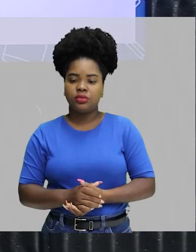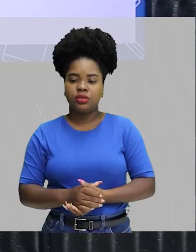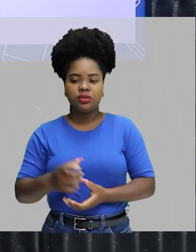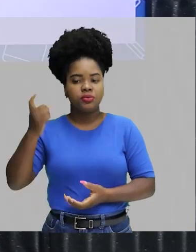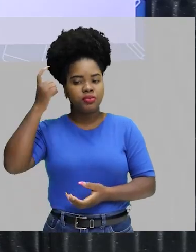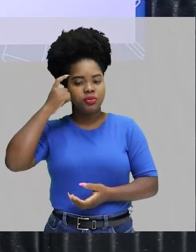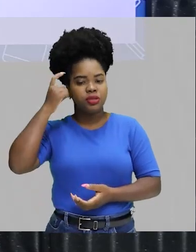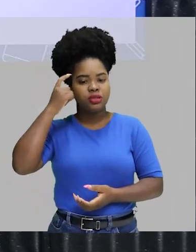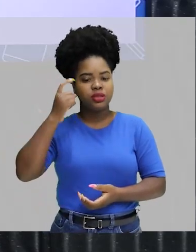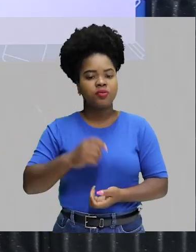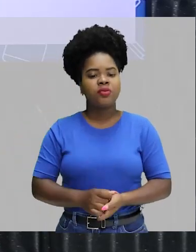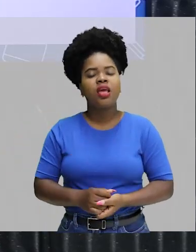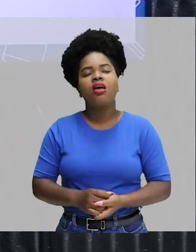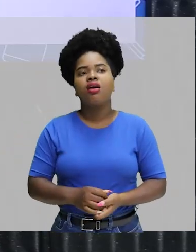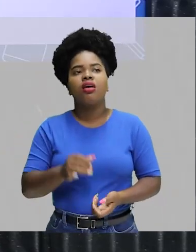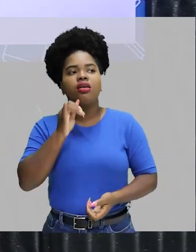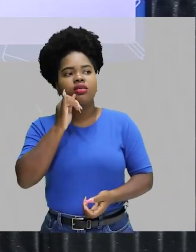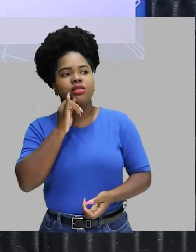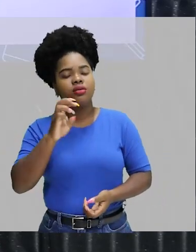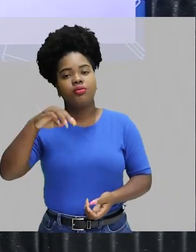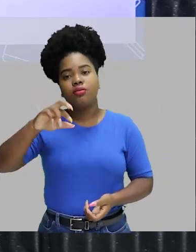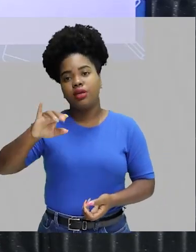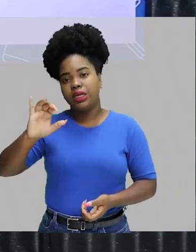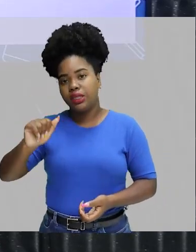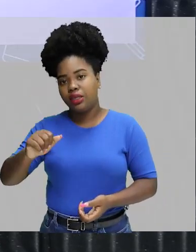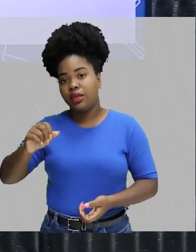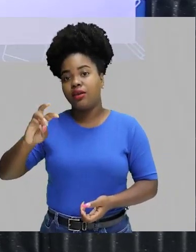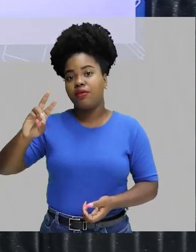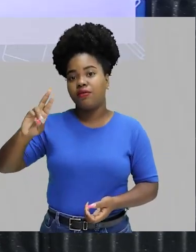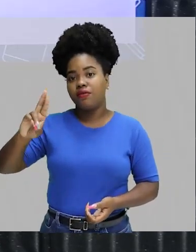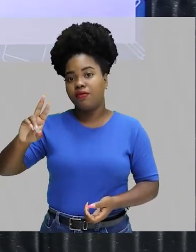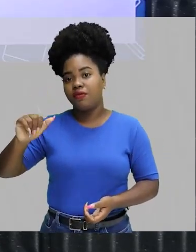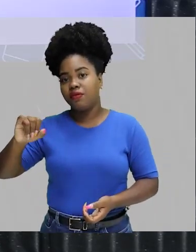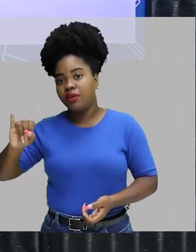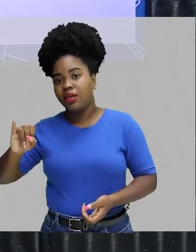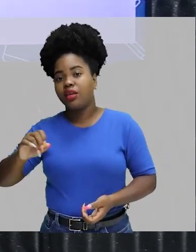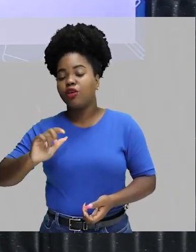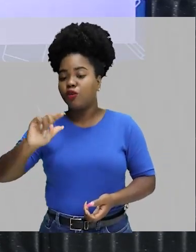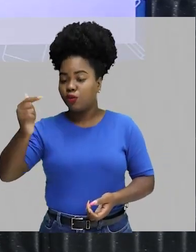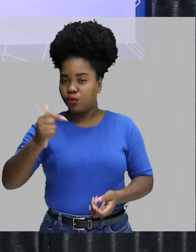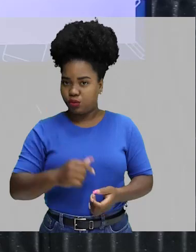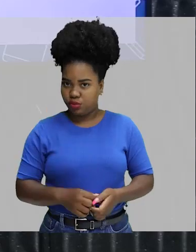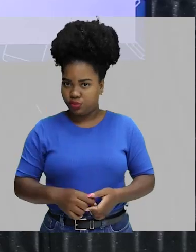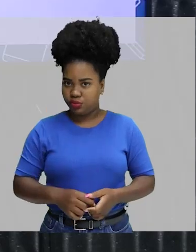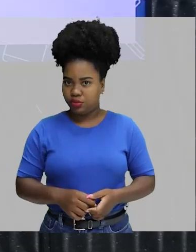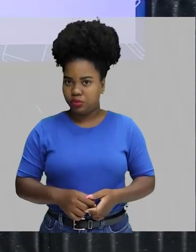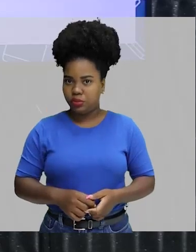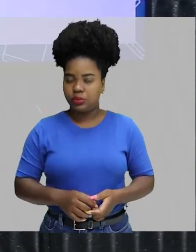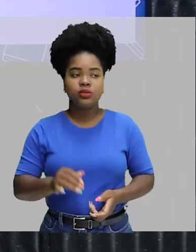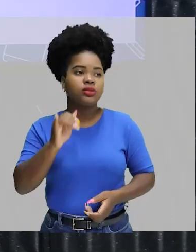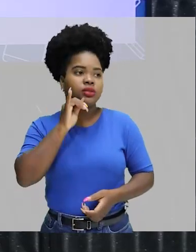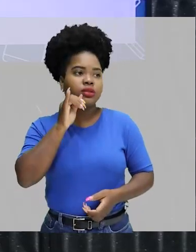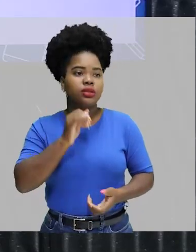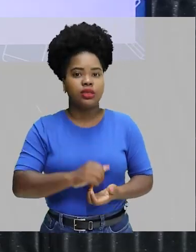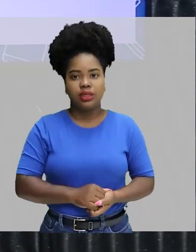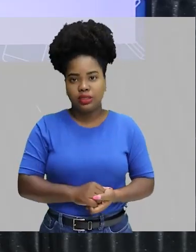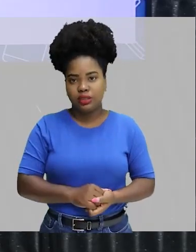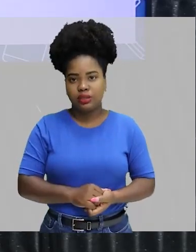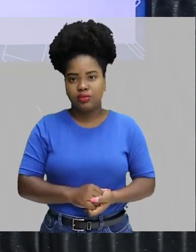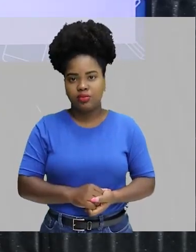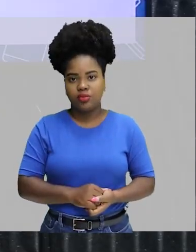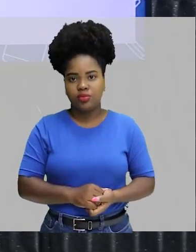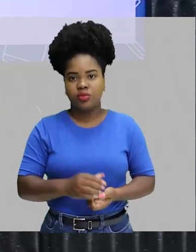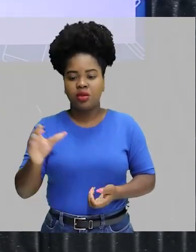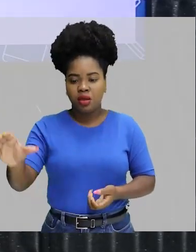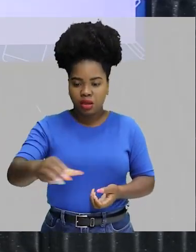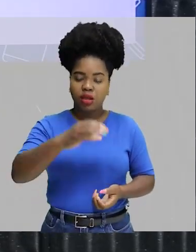pensa... Eu gosto sei lá... Eu não tomo bebida alcoólica, mas eu estou saindo aí com uma turma que vive me empurrando.